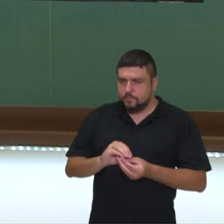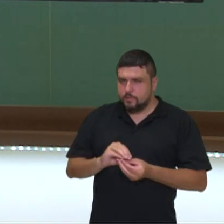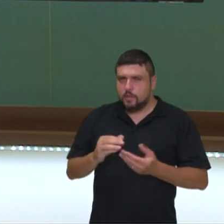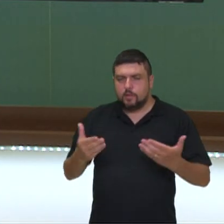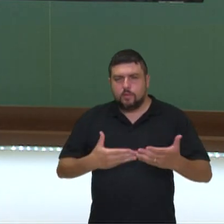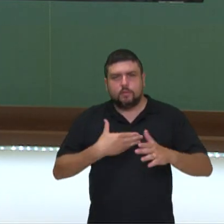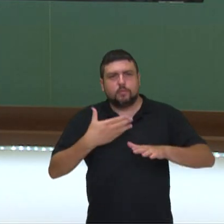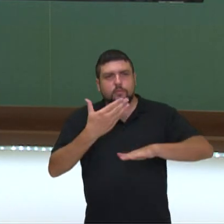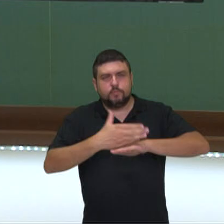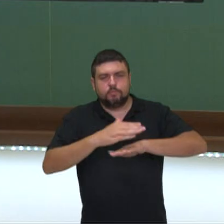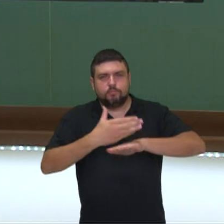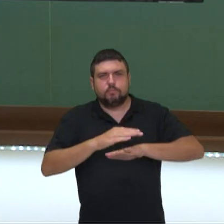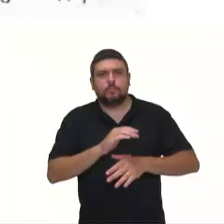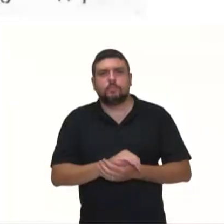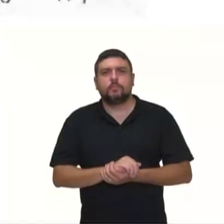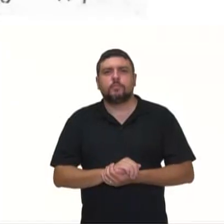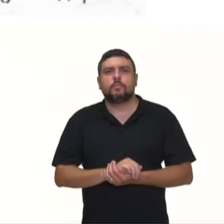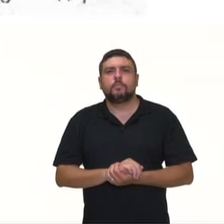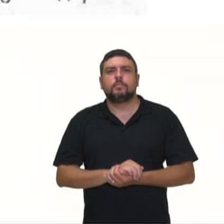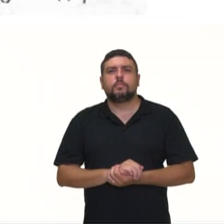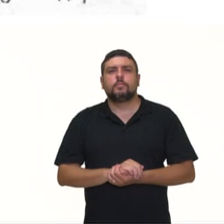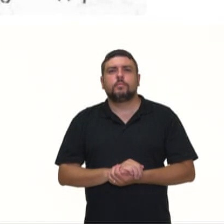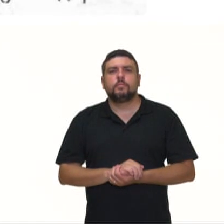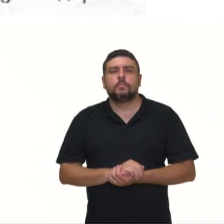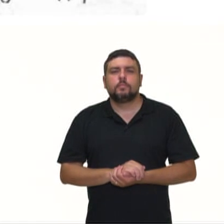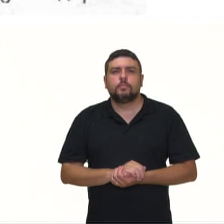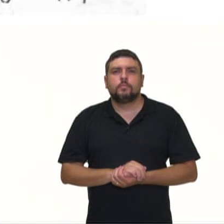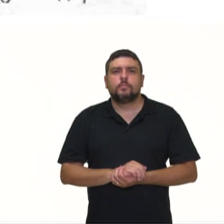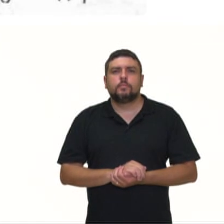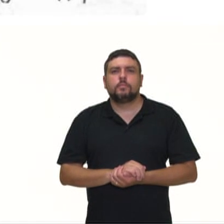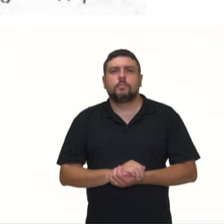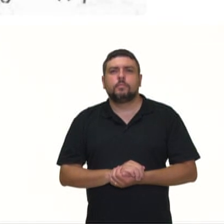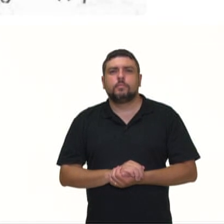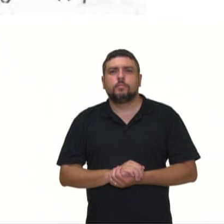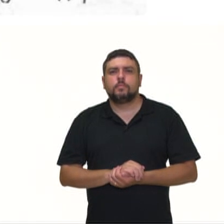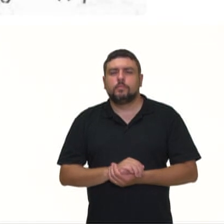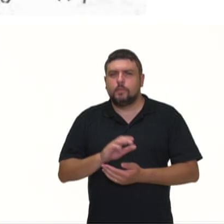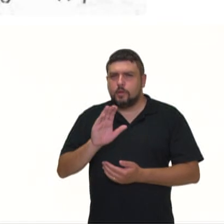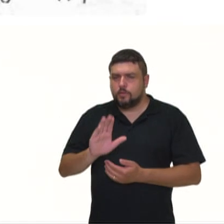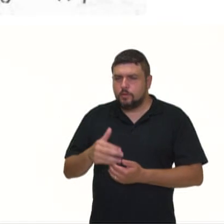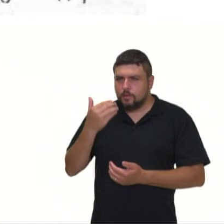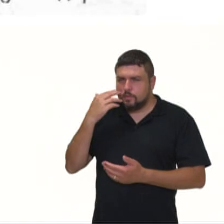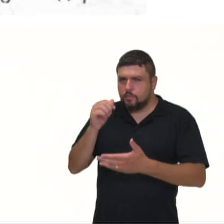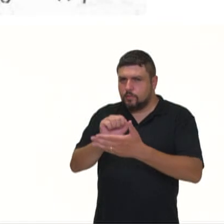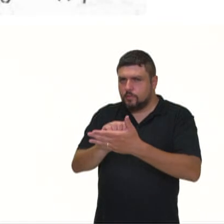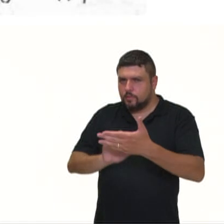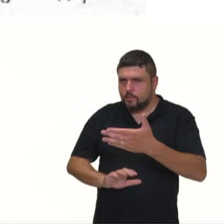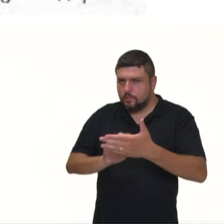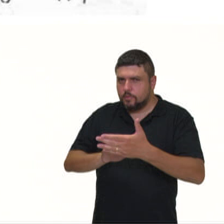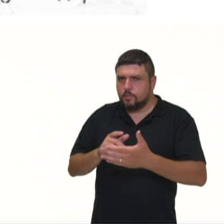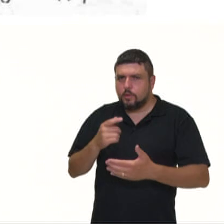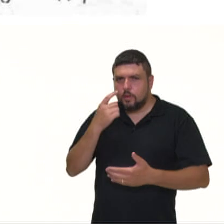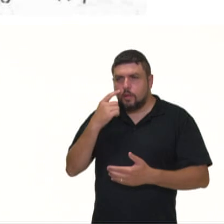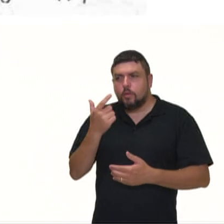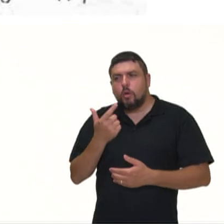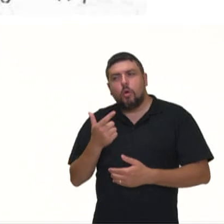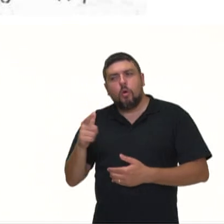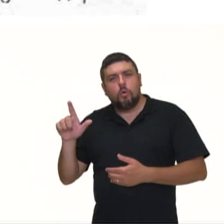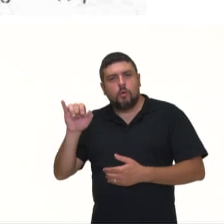praticar então, olha só. Fill in the blanks. Fizemos uma atividade dessa aí já, tá? Aqui são outras